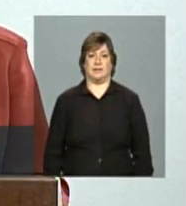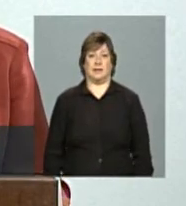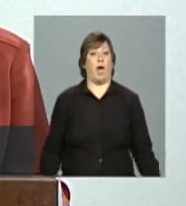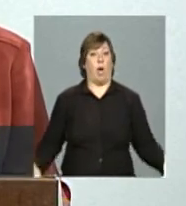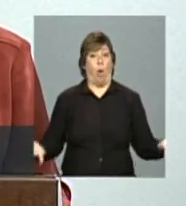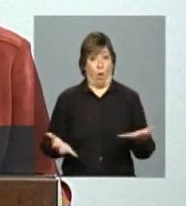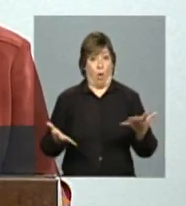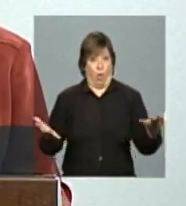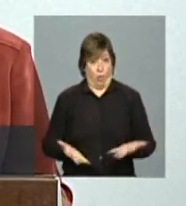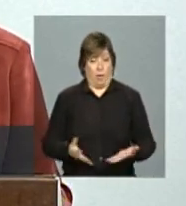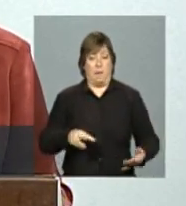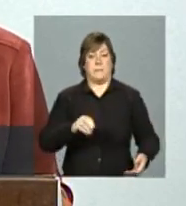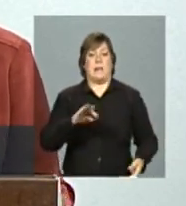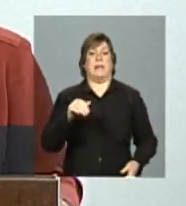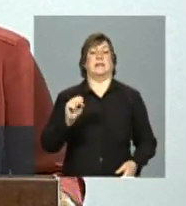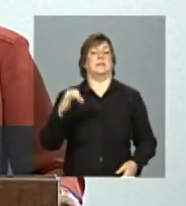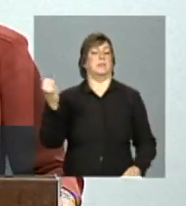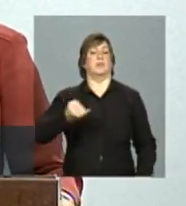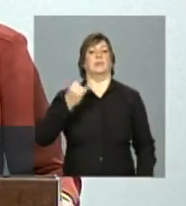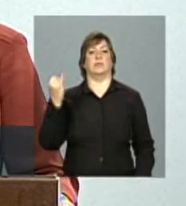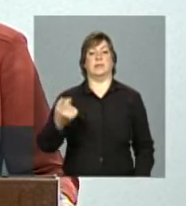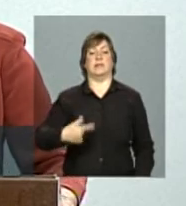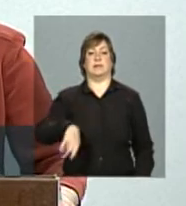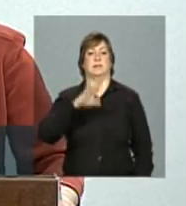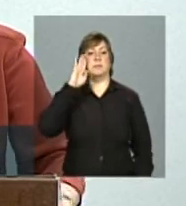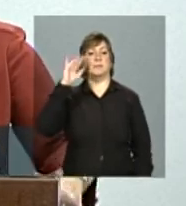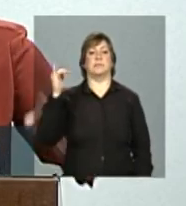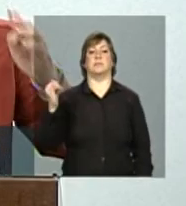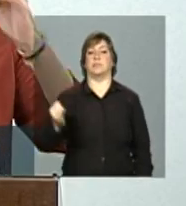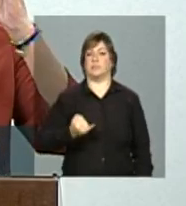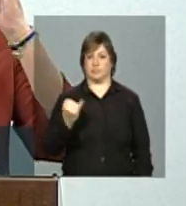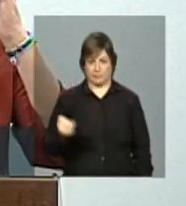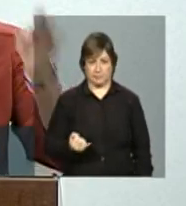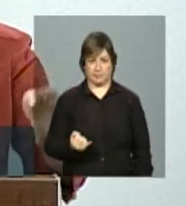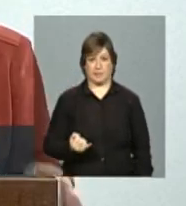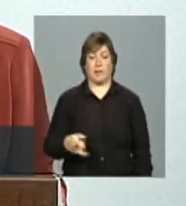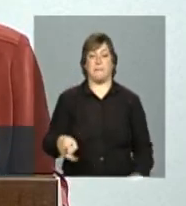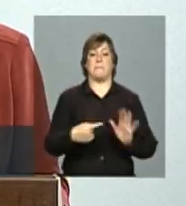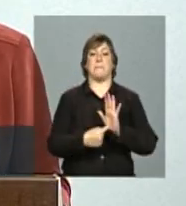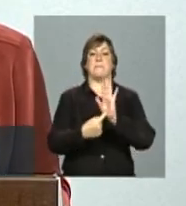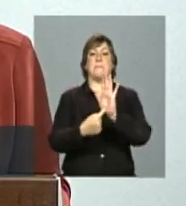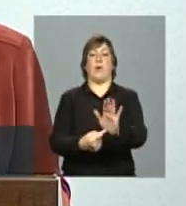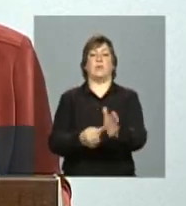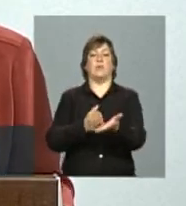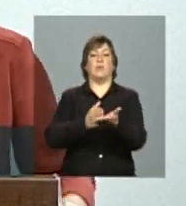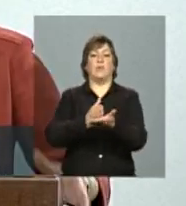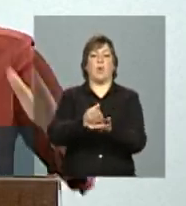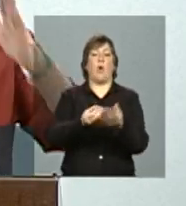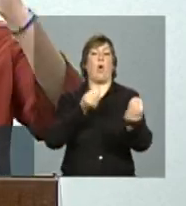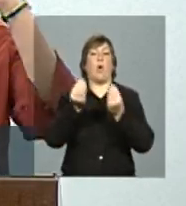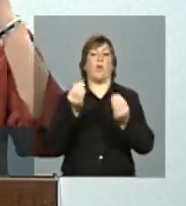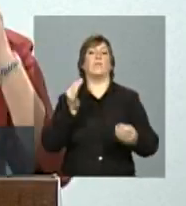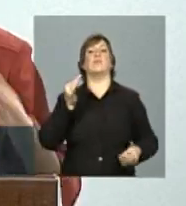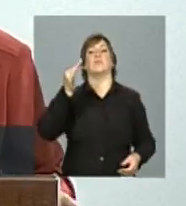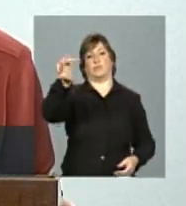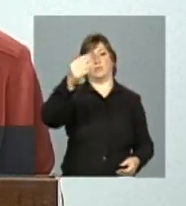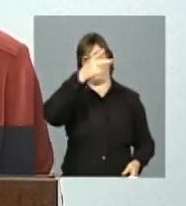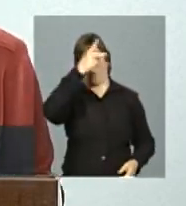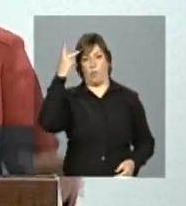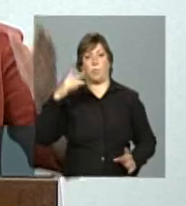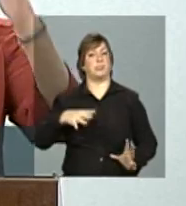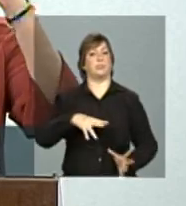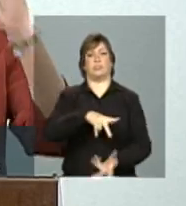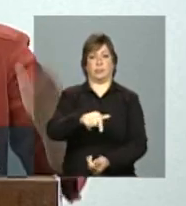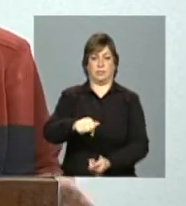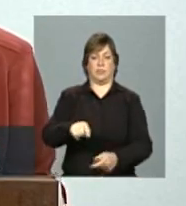as metas são importantes elas são fundamentais Elas mostram o horizonte da humanidade elas dão